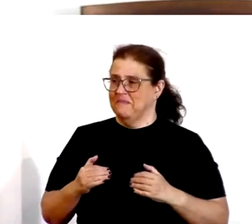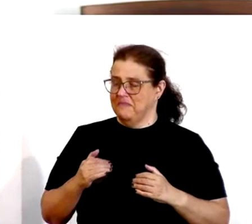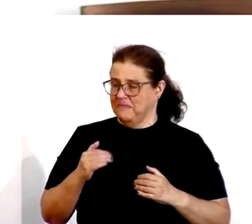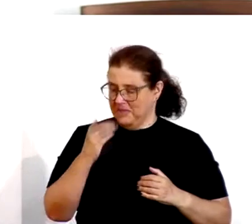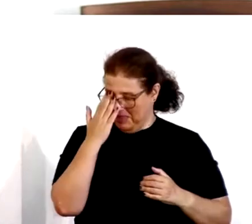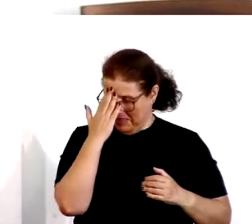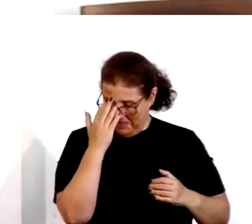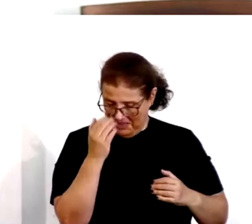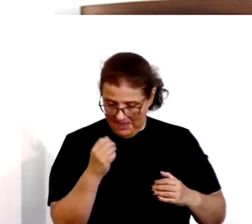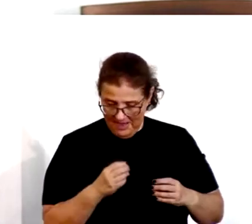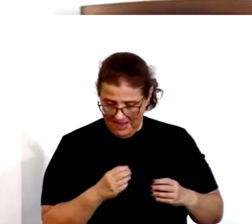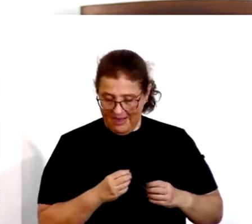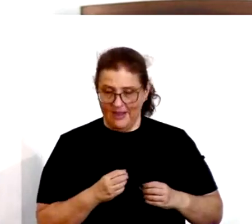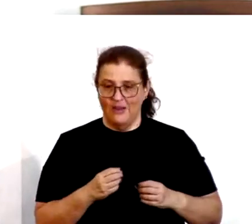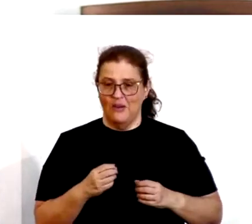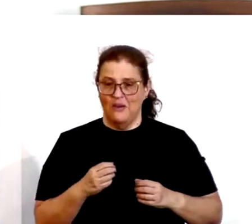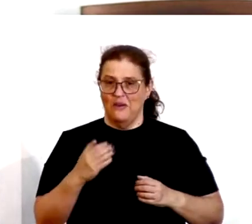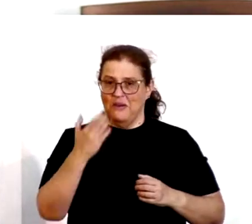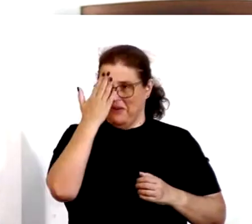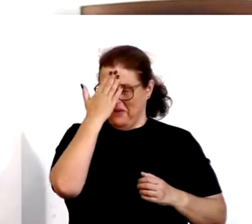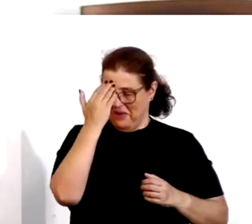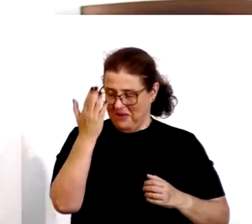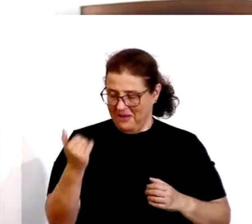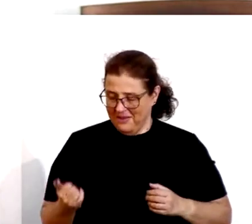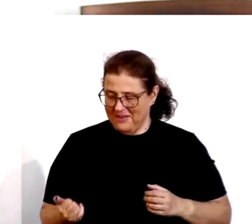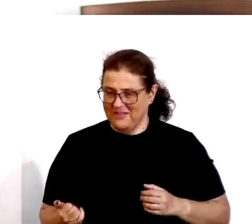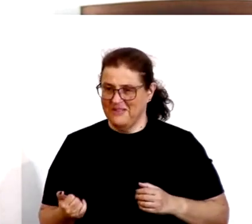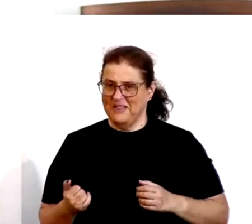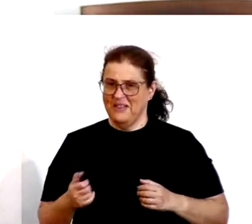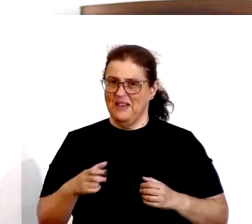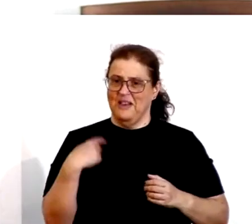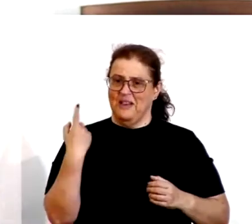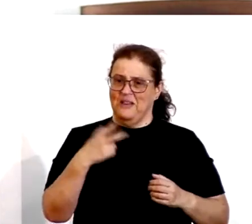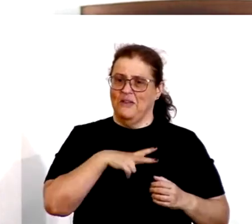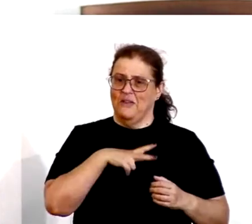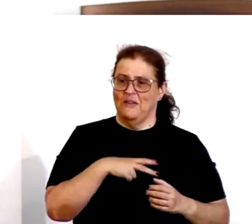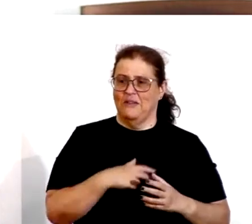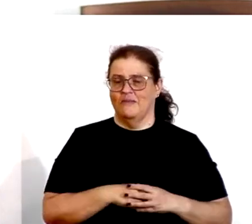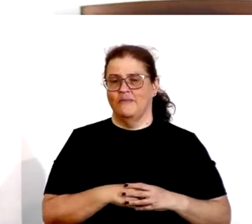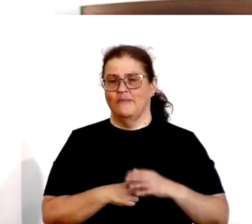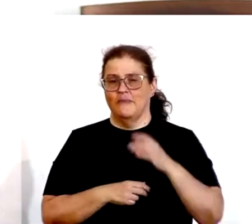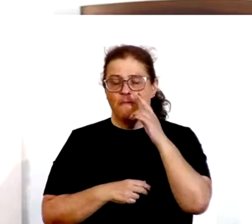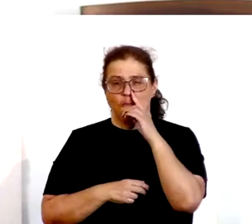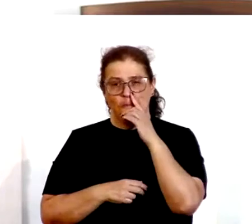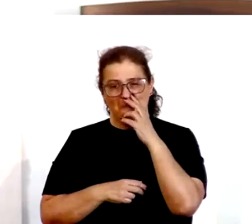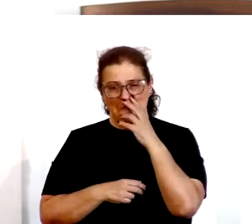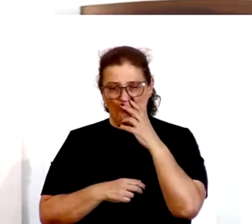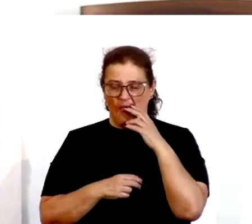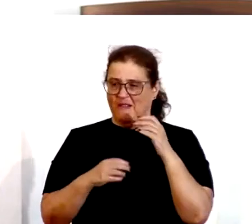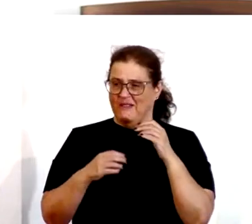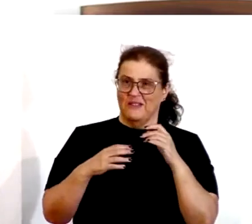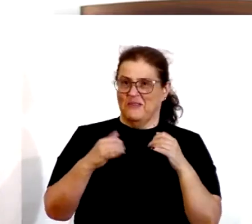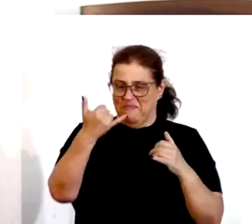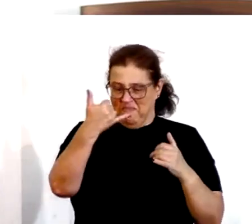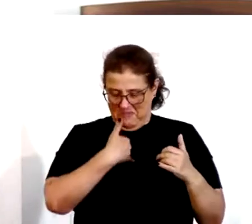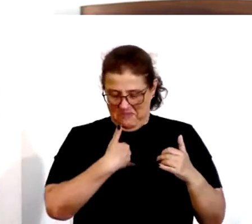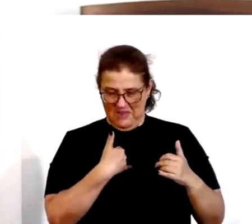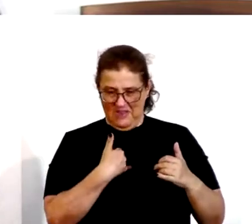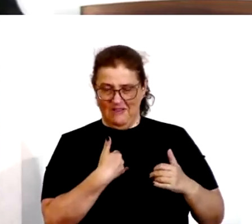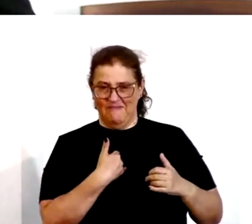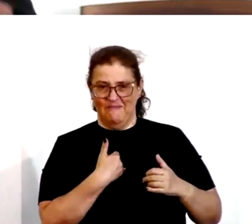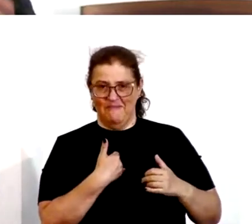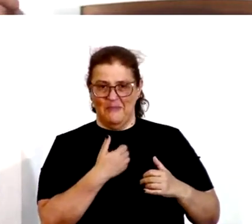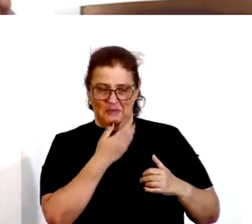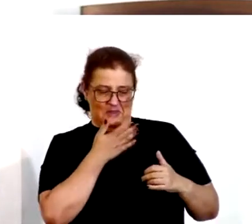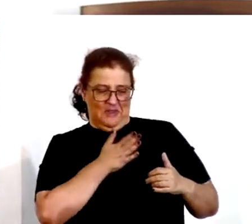a Deus. Essa é uma verdade que nós esquecemos. Nós somos comprados, queridos. Nós não somos aquela ideia que